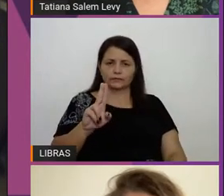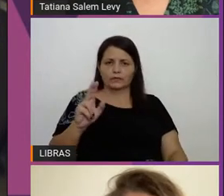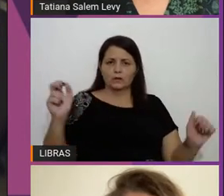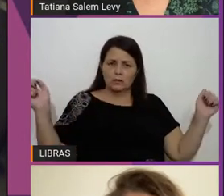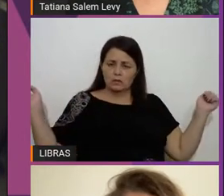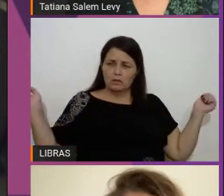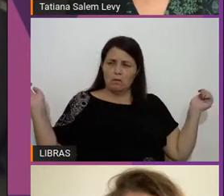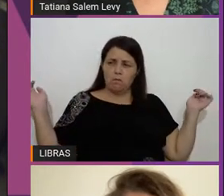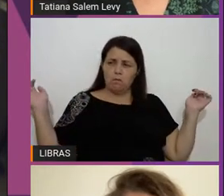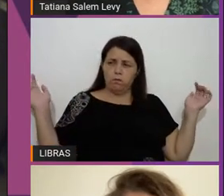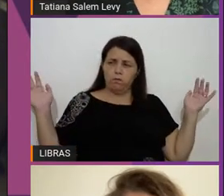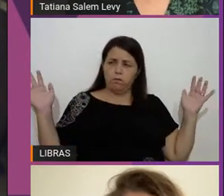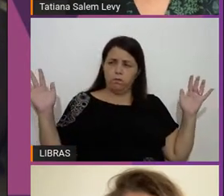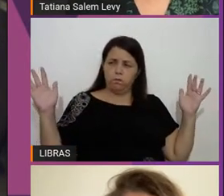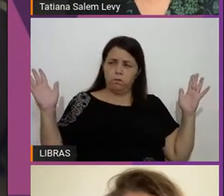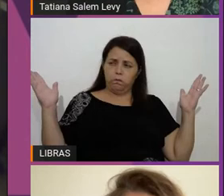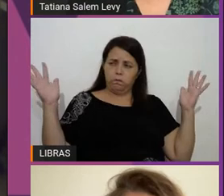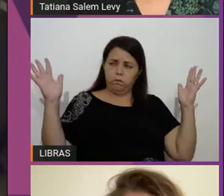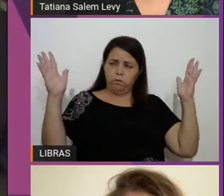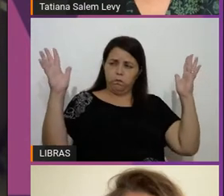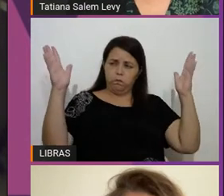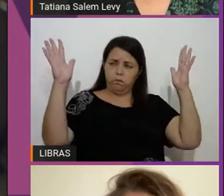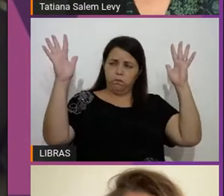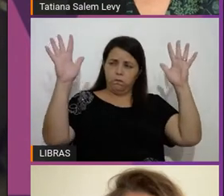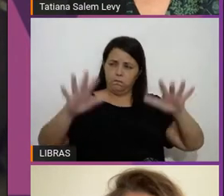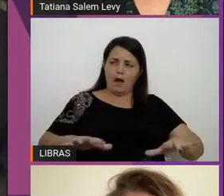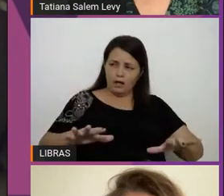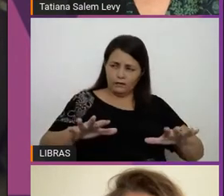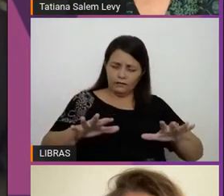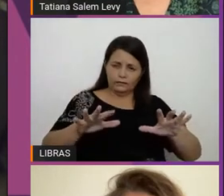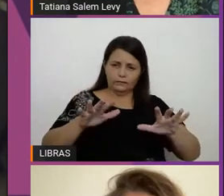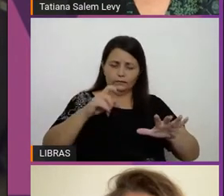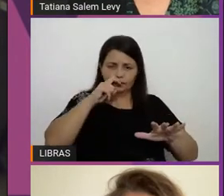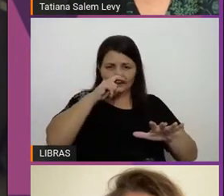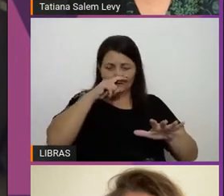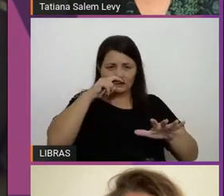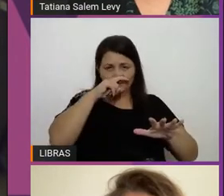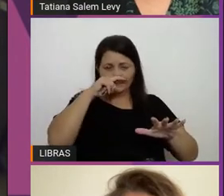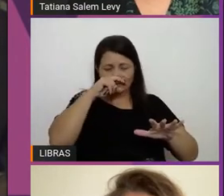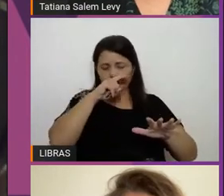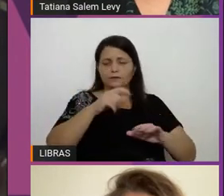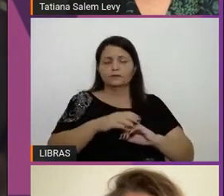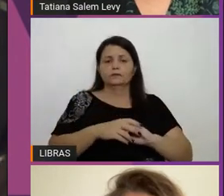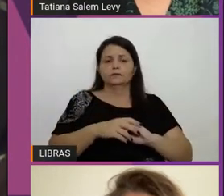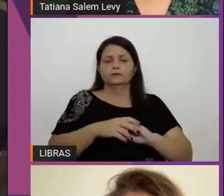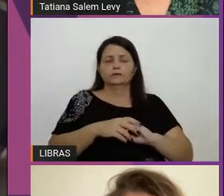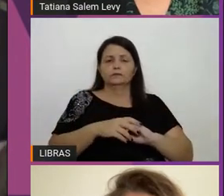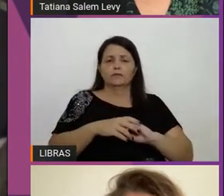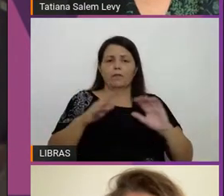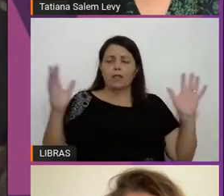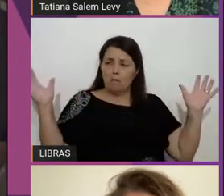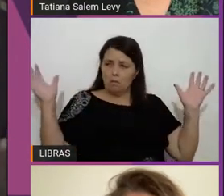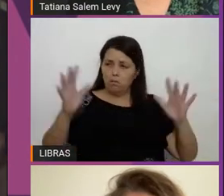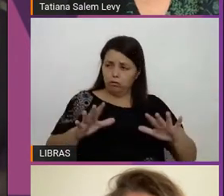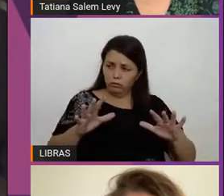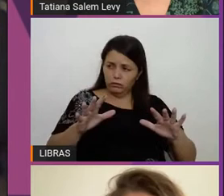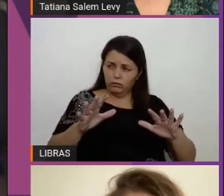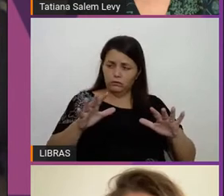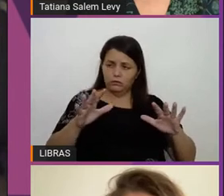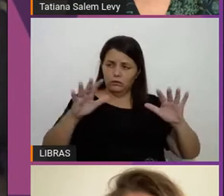desabou o pico mais alto da região e os Karam e esse pico